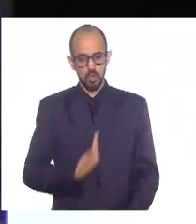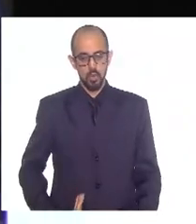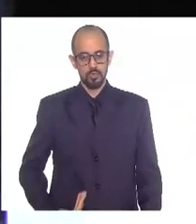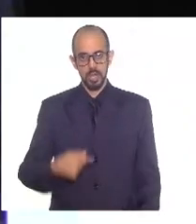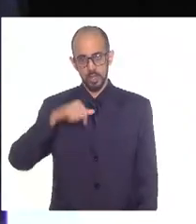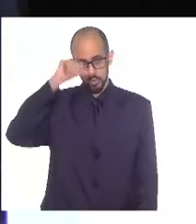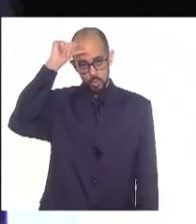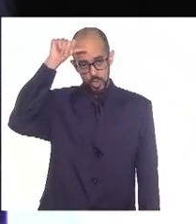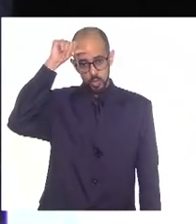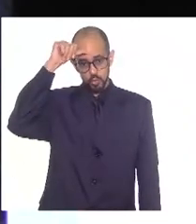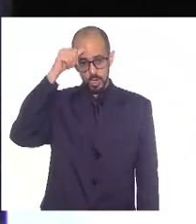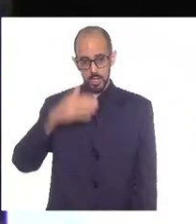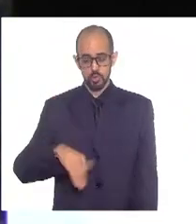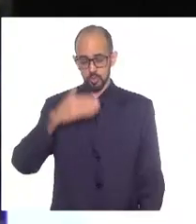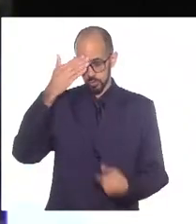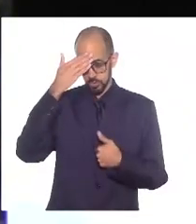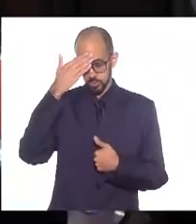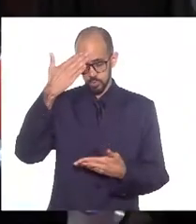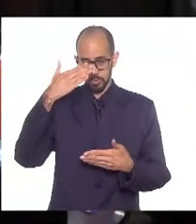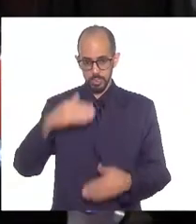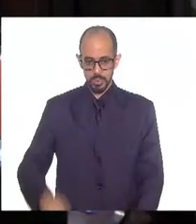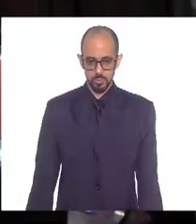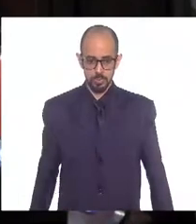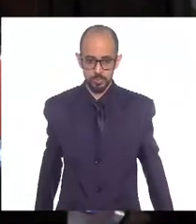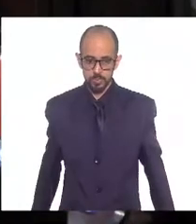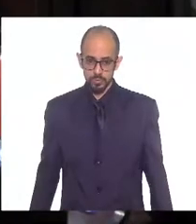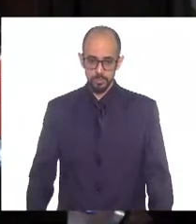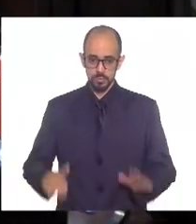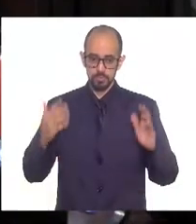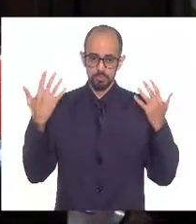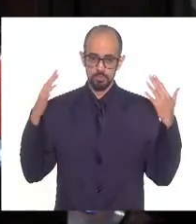ANP. Obrigado.